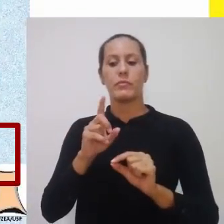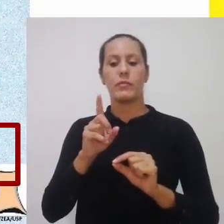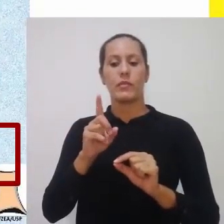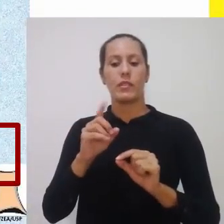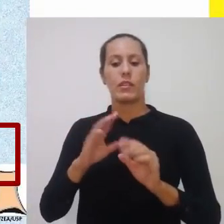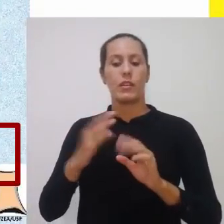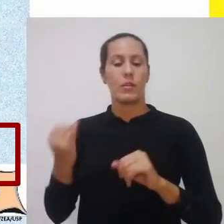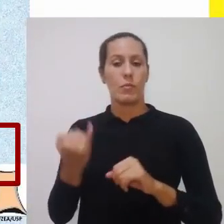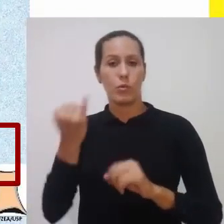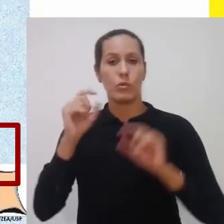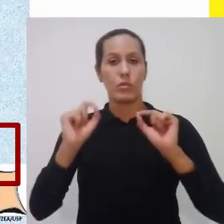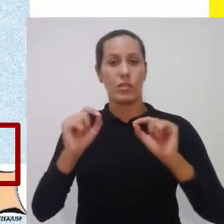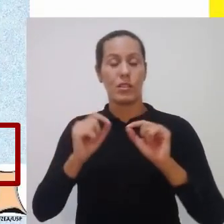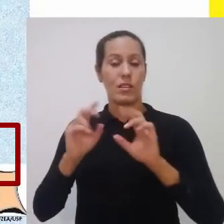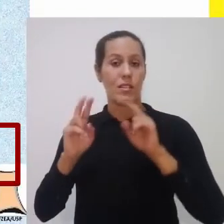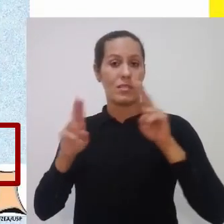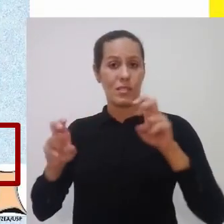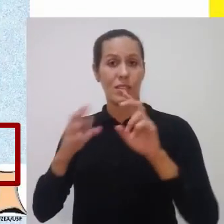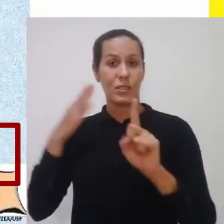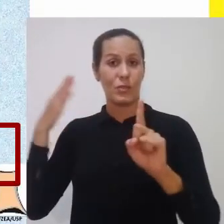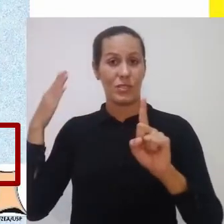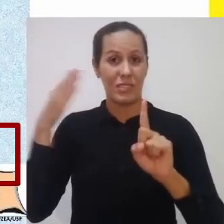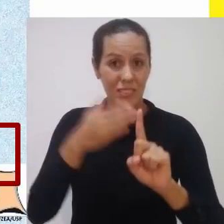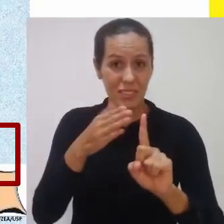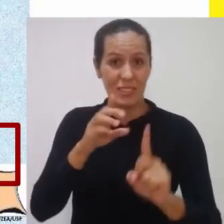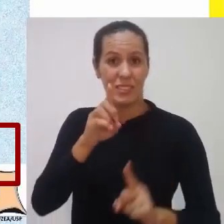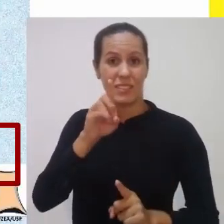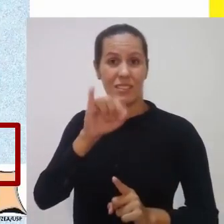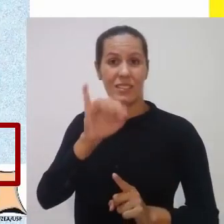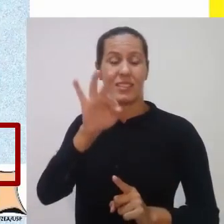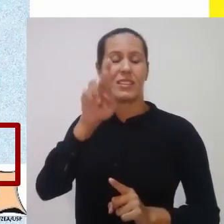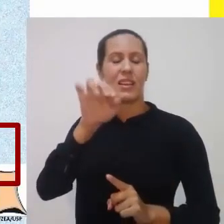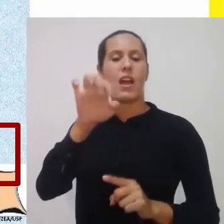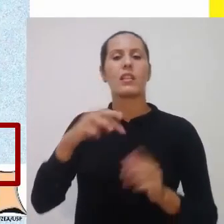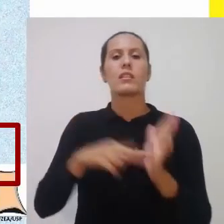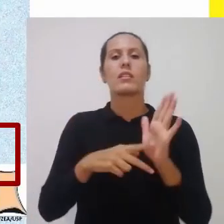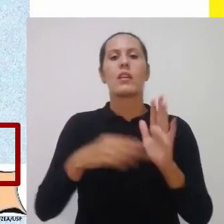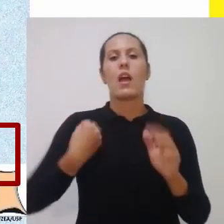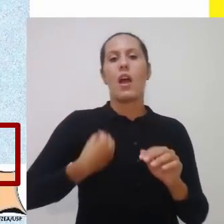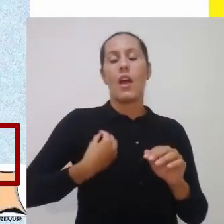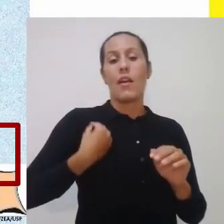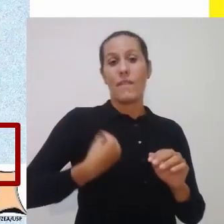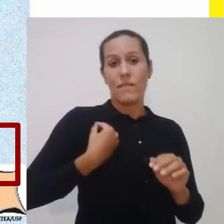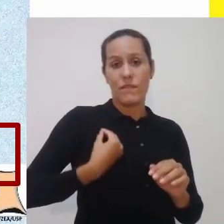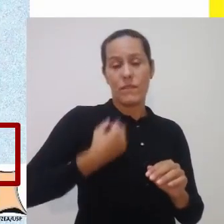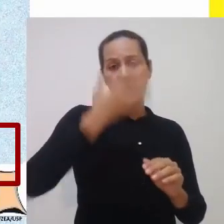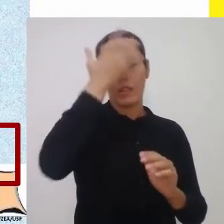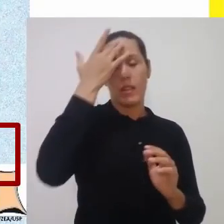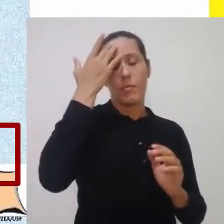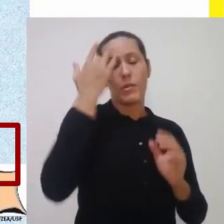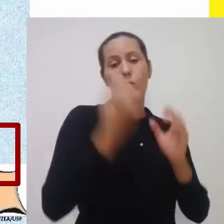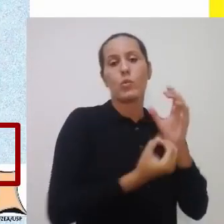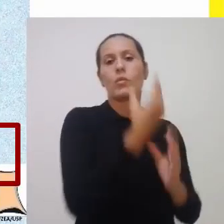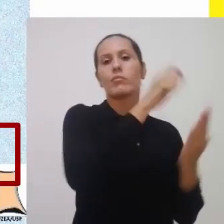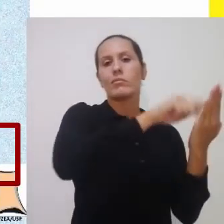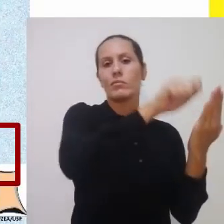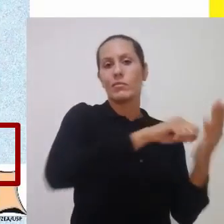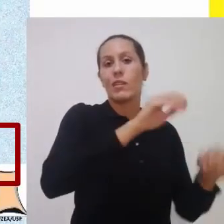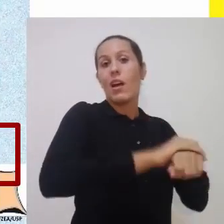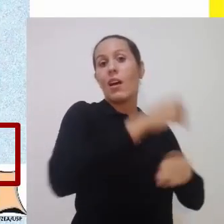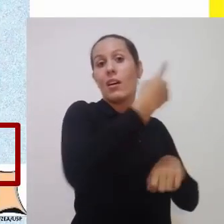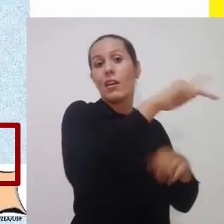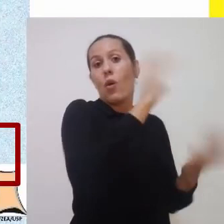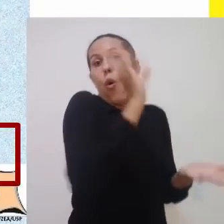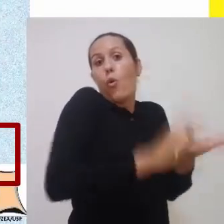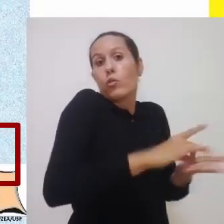direta para resumos. Elas são a marca de que a fala, na verdade, pertencem ao autor original daquela